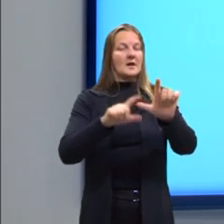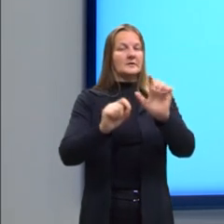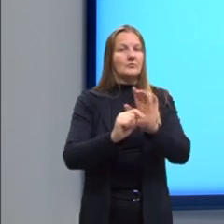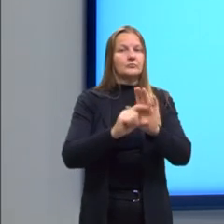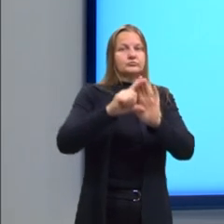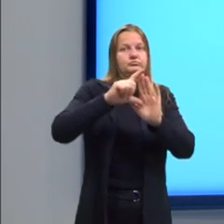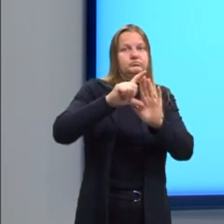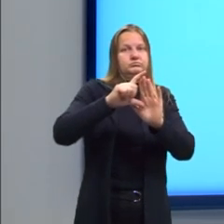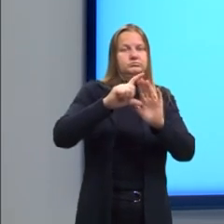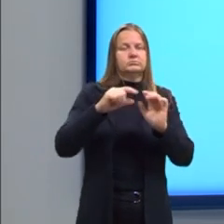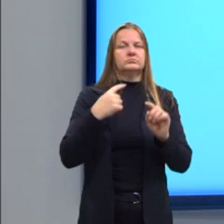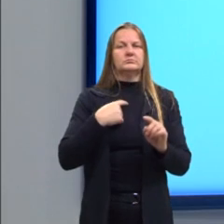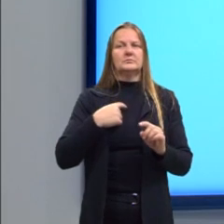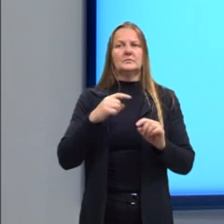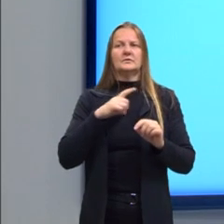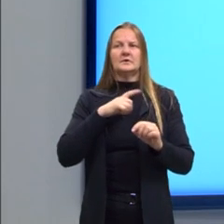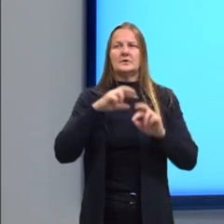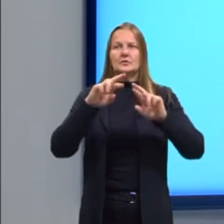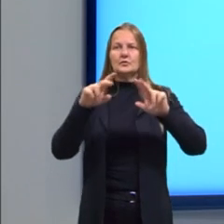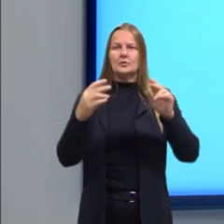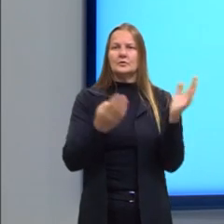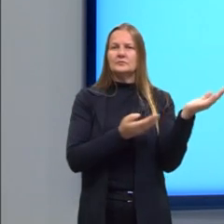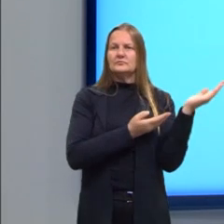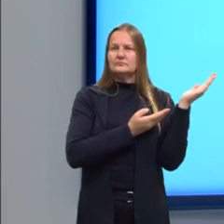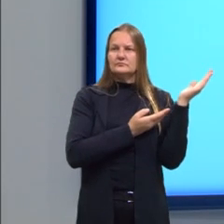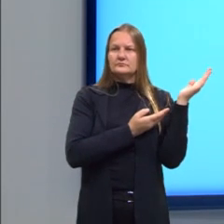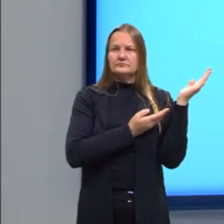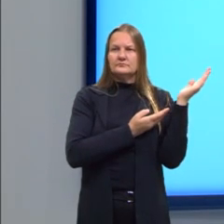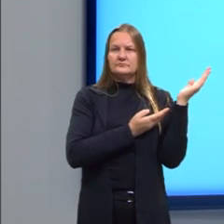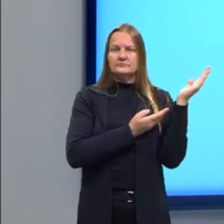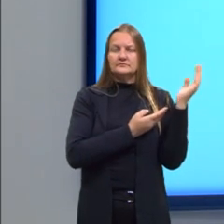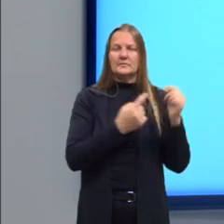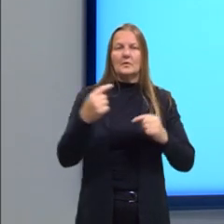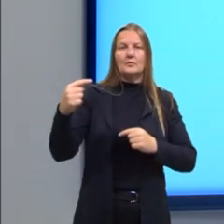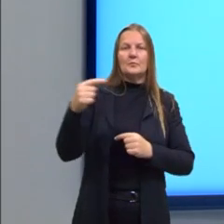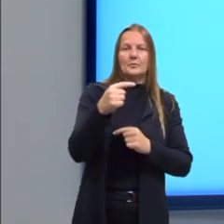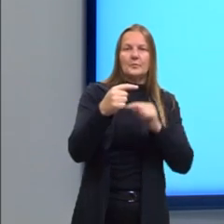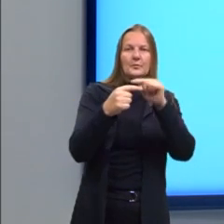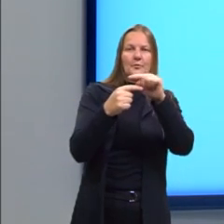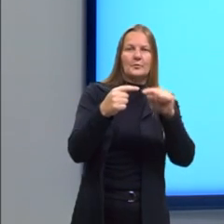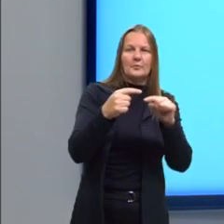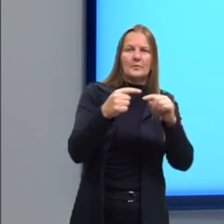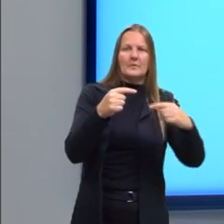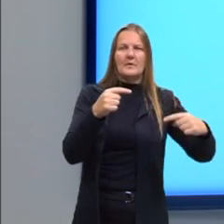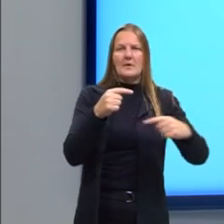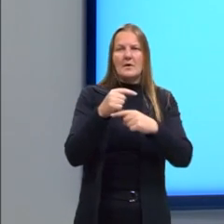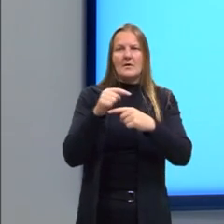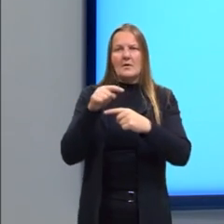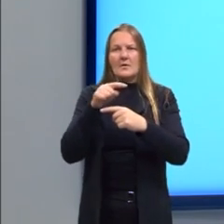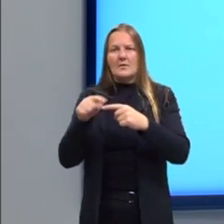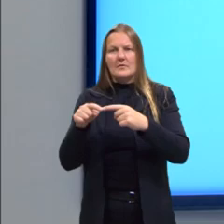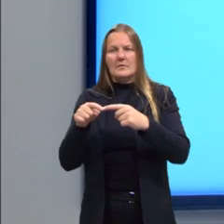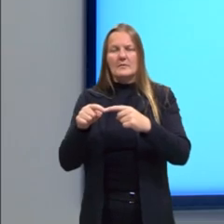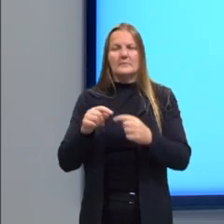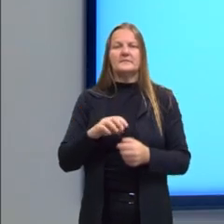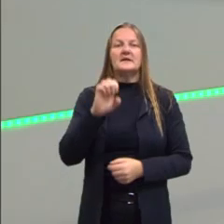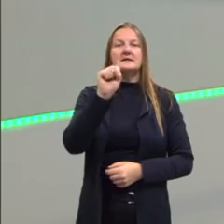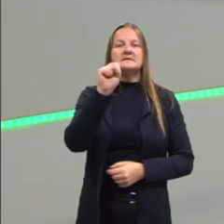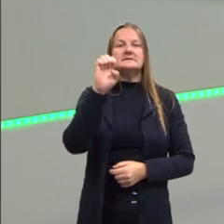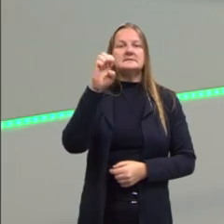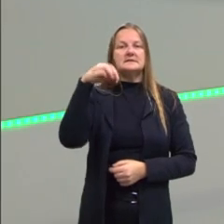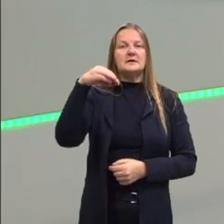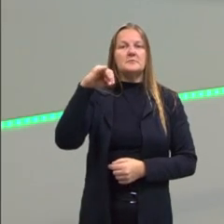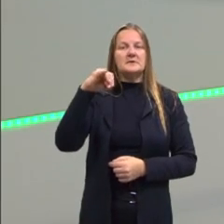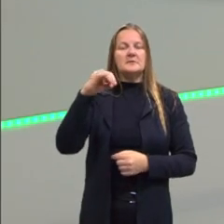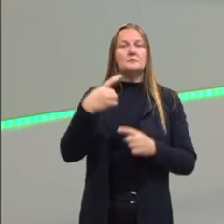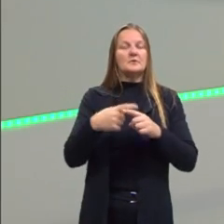como eu falei tem as duas semi-retas né vou ter uma meia certa para um lado uma meia certa para o outro simbolizando que aquela reação é